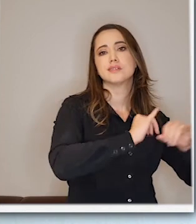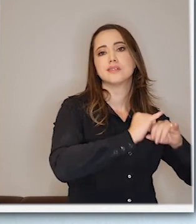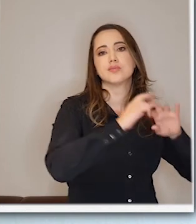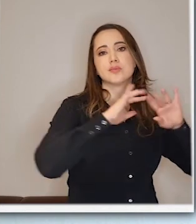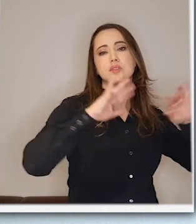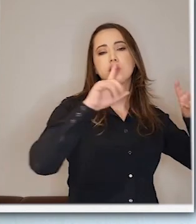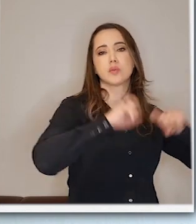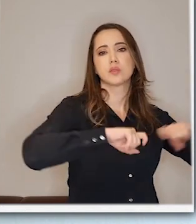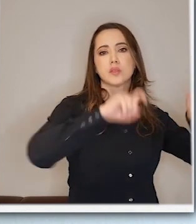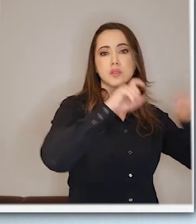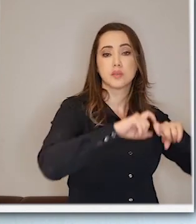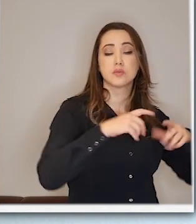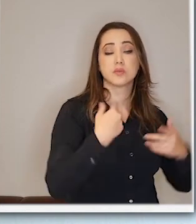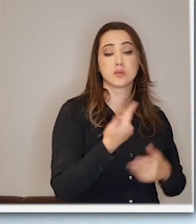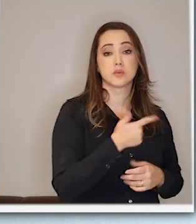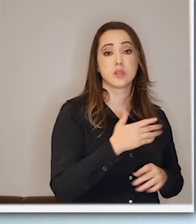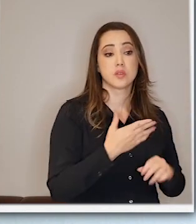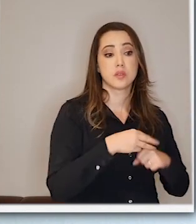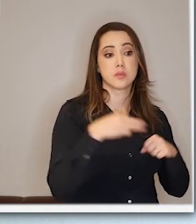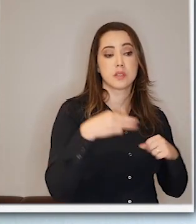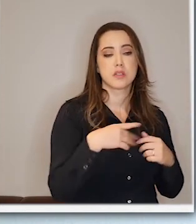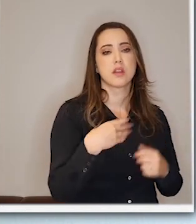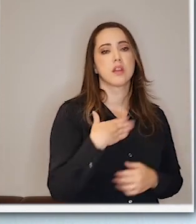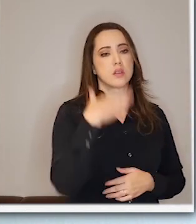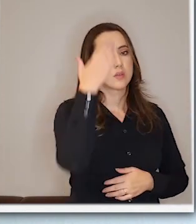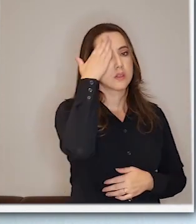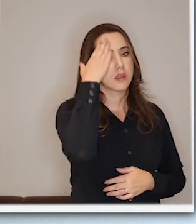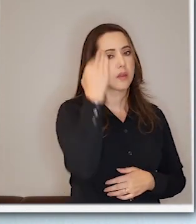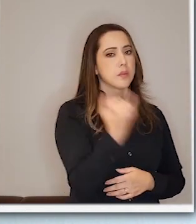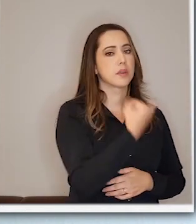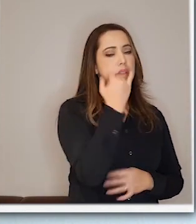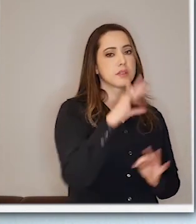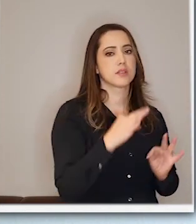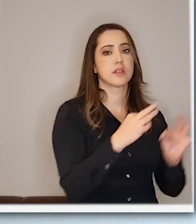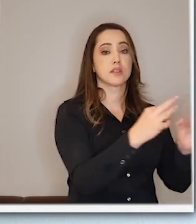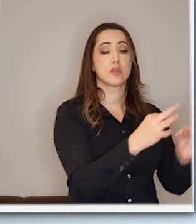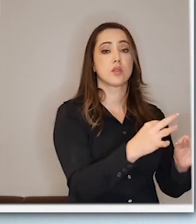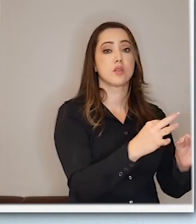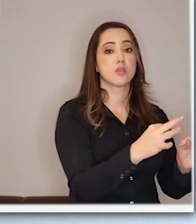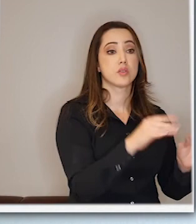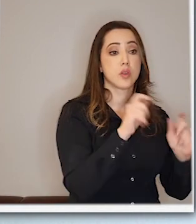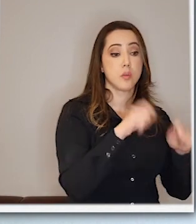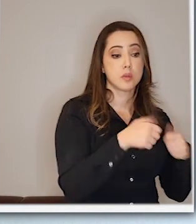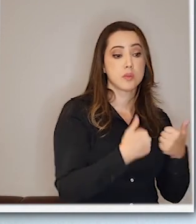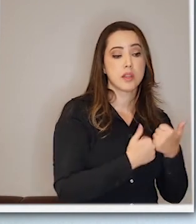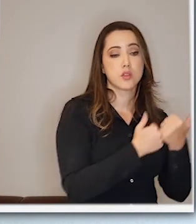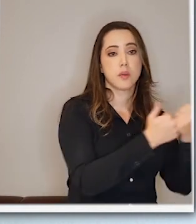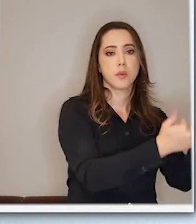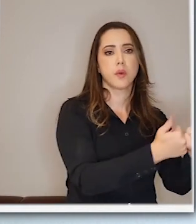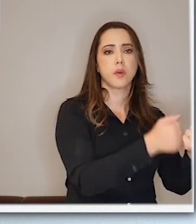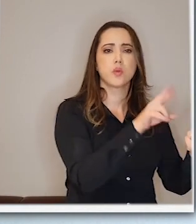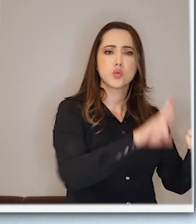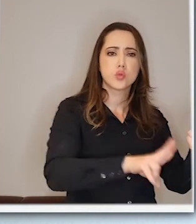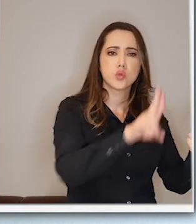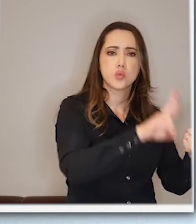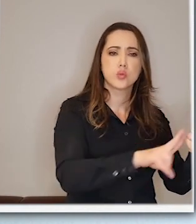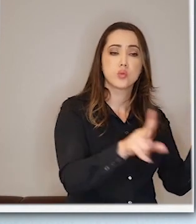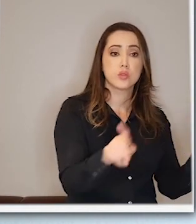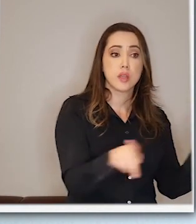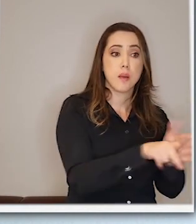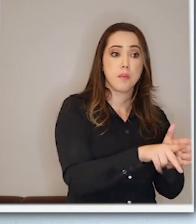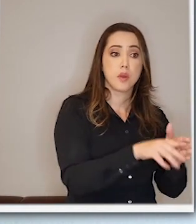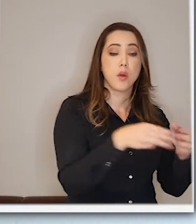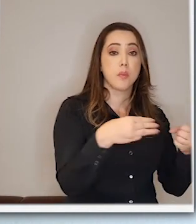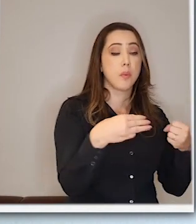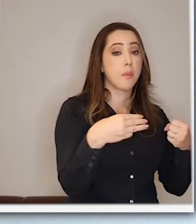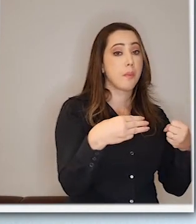aprendizagem através de objetos virtuais, desse cenário virtual, porque o meu mestrado foi em tecnologias digitais na educação. Então eu sei